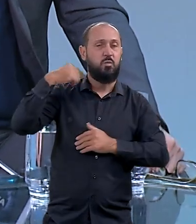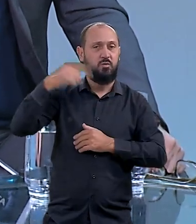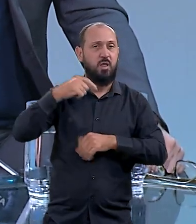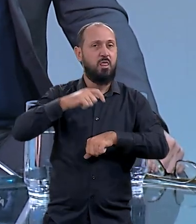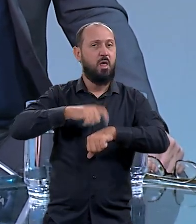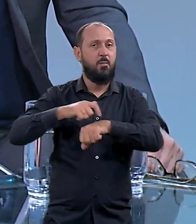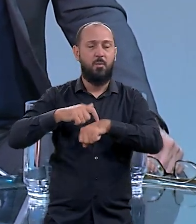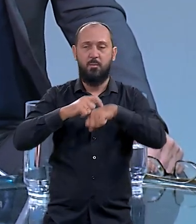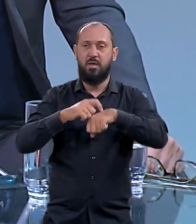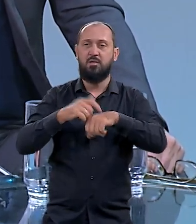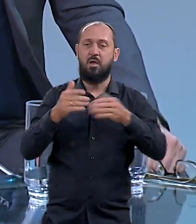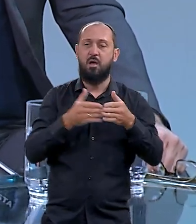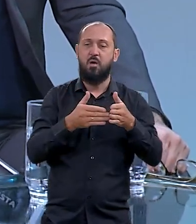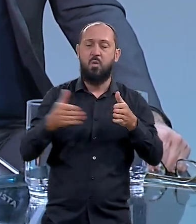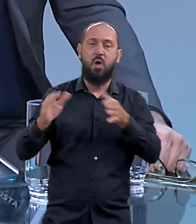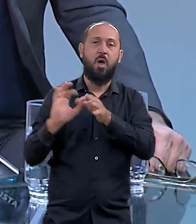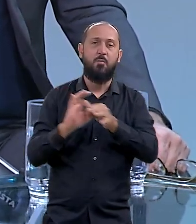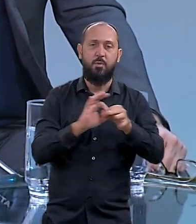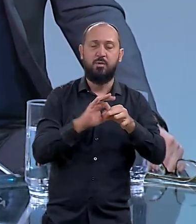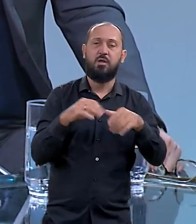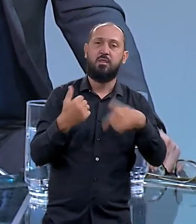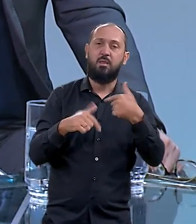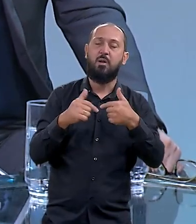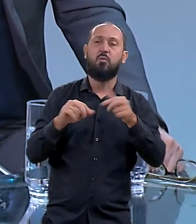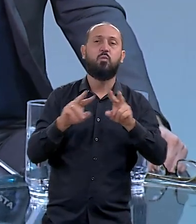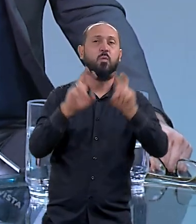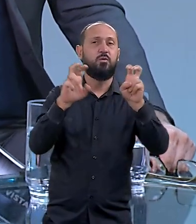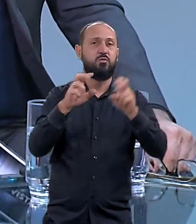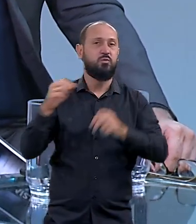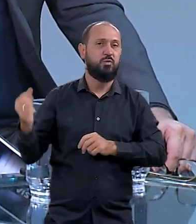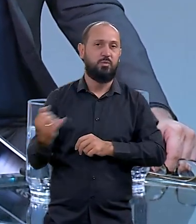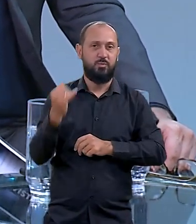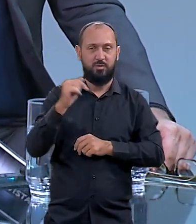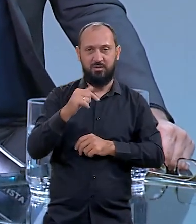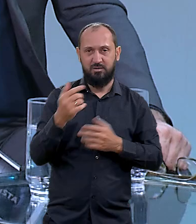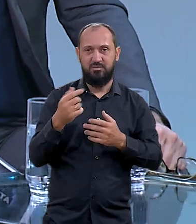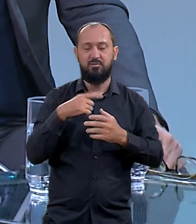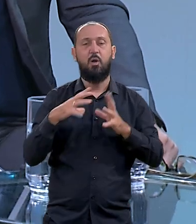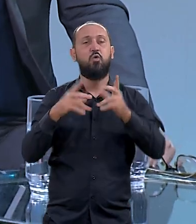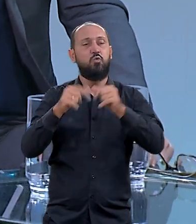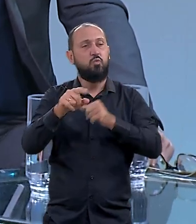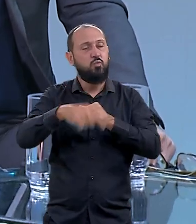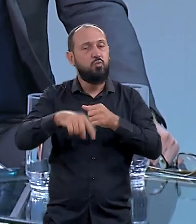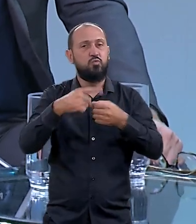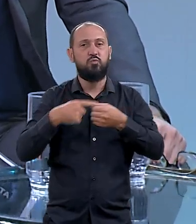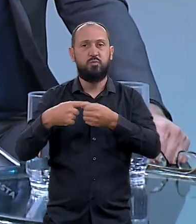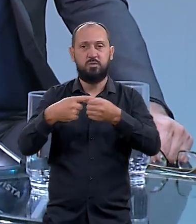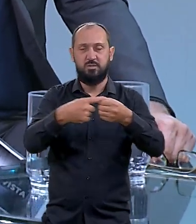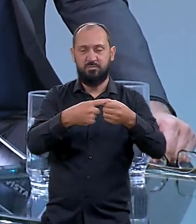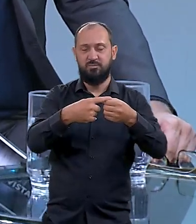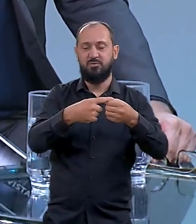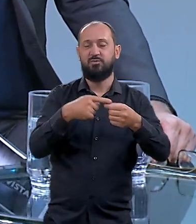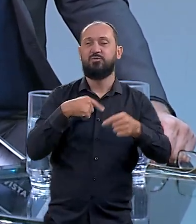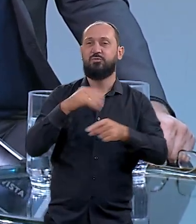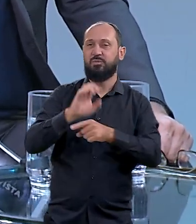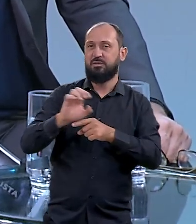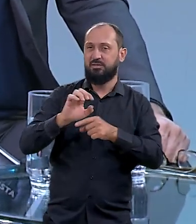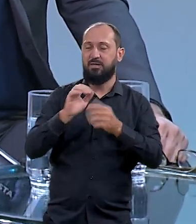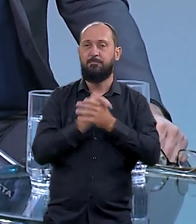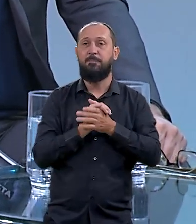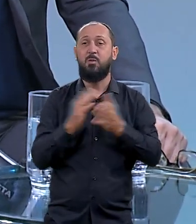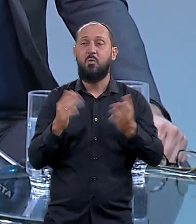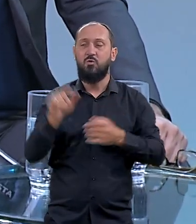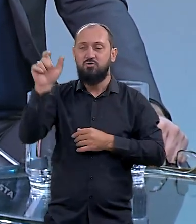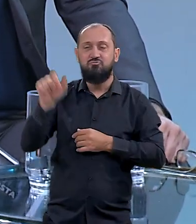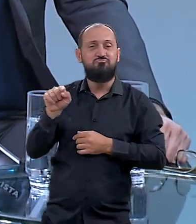que o advogado exerce nesse momento, nesse atual momento. Nós trataremos de um assunto tão importante aí para todos os municípios do